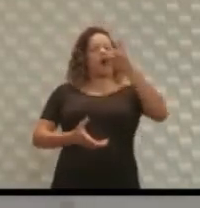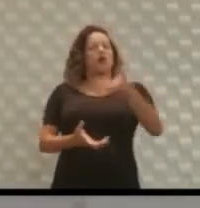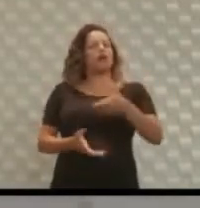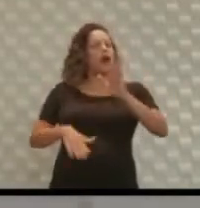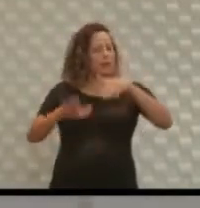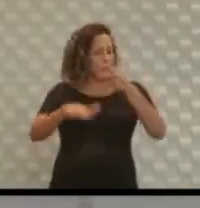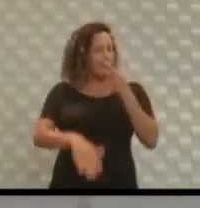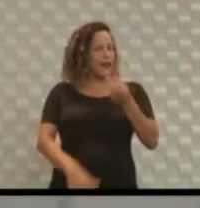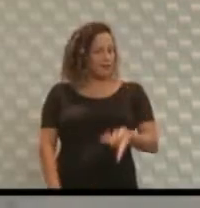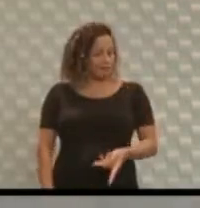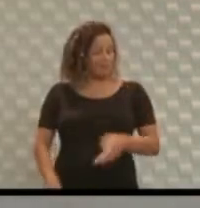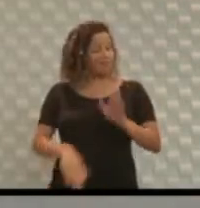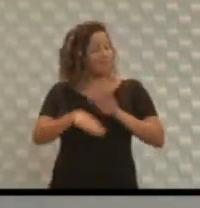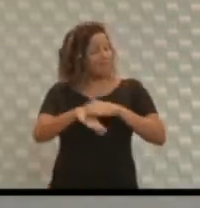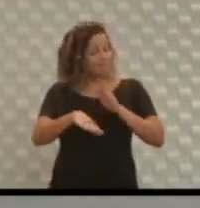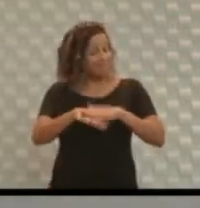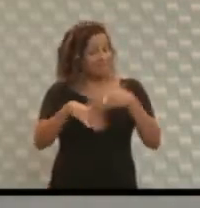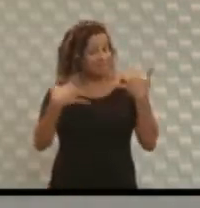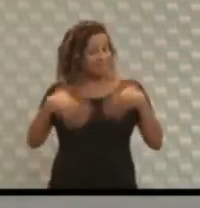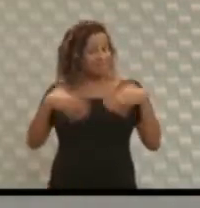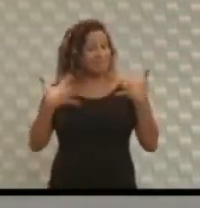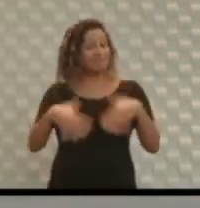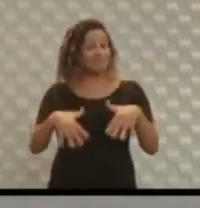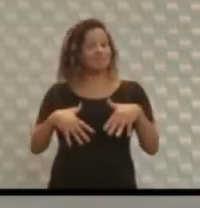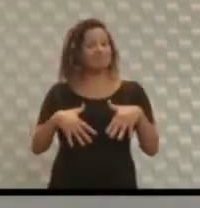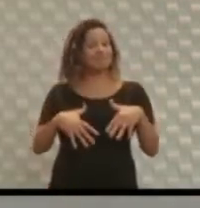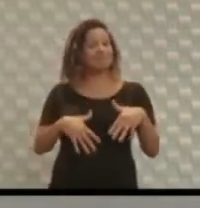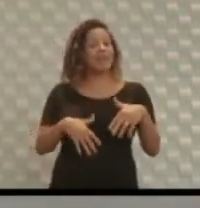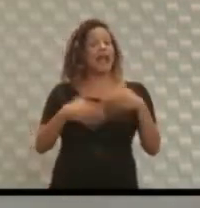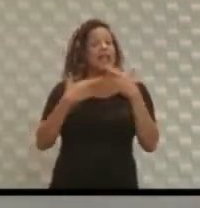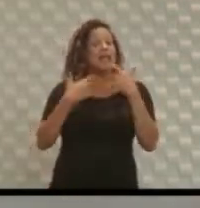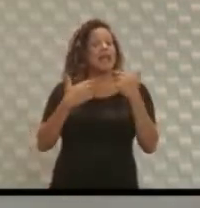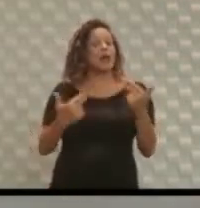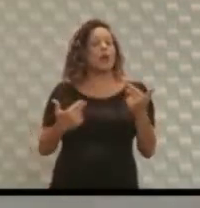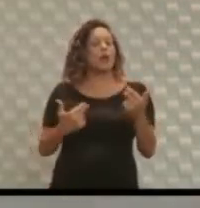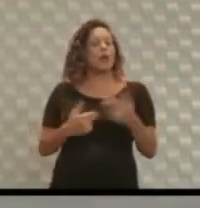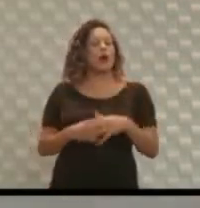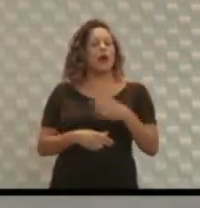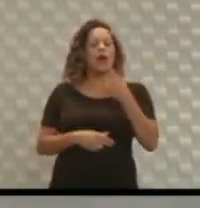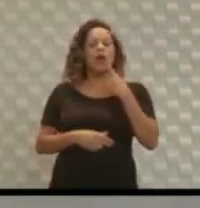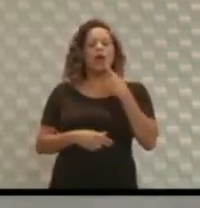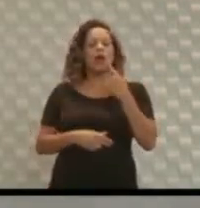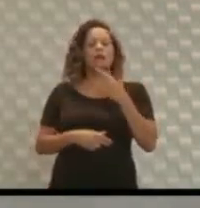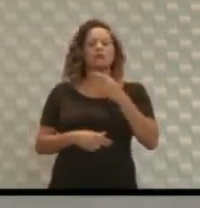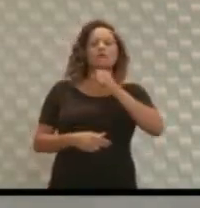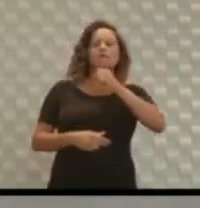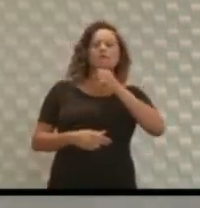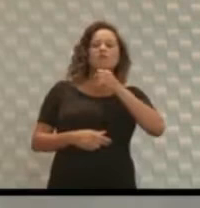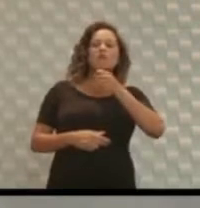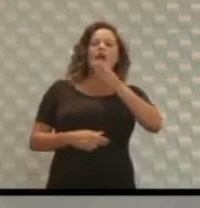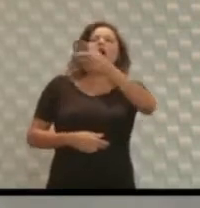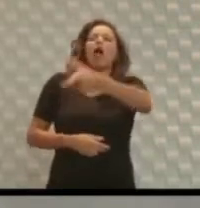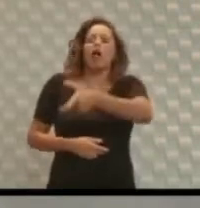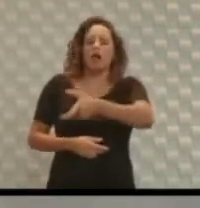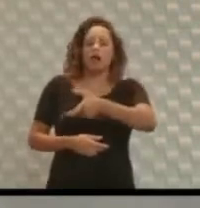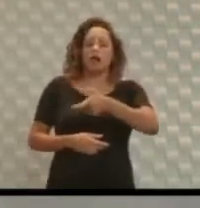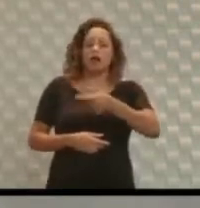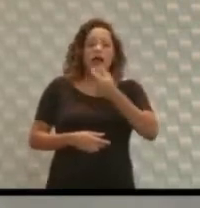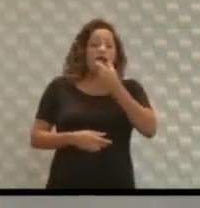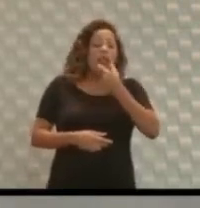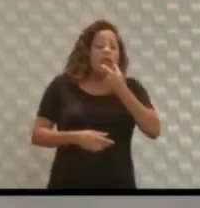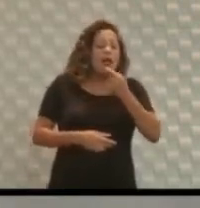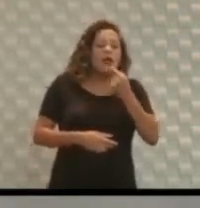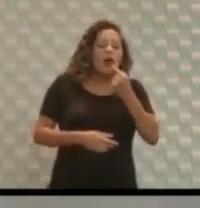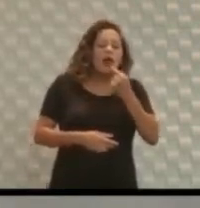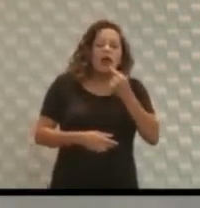Eita, nós. Língua, como diz a palavra de Deus, língua é um órgão tão pequenininho, né? Que